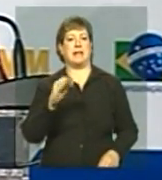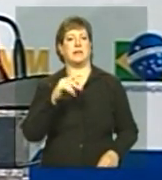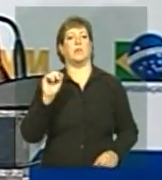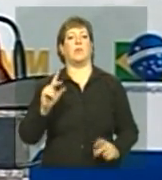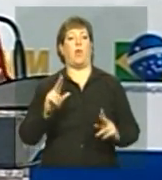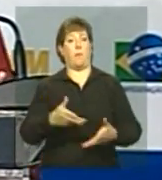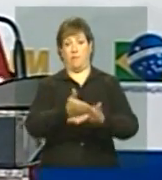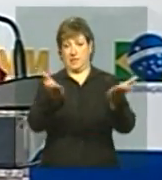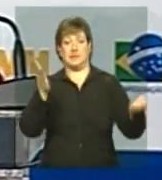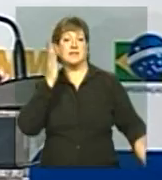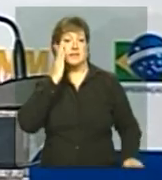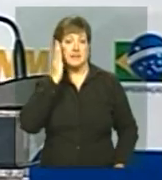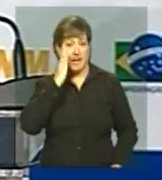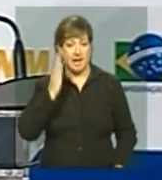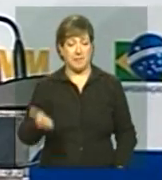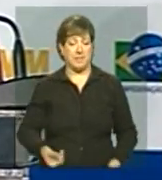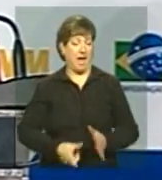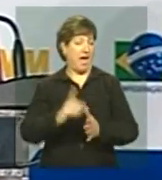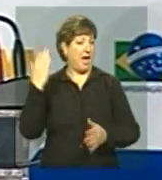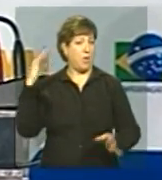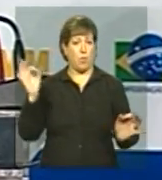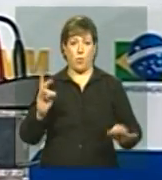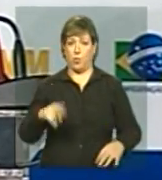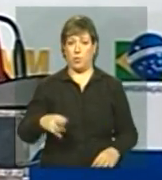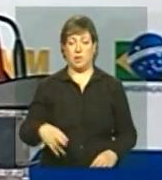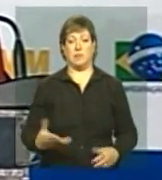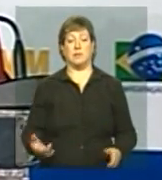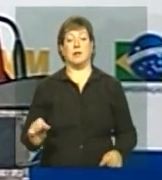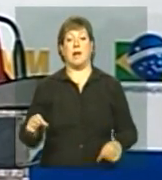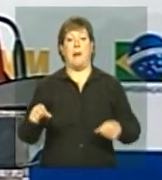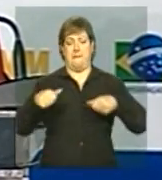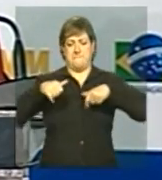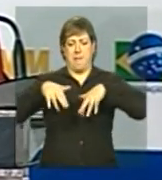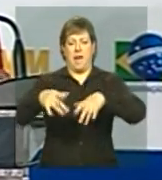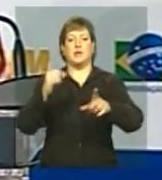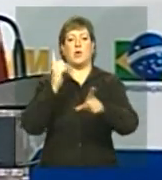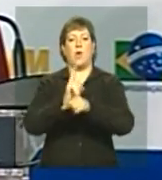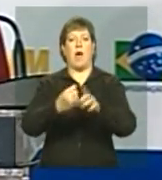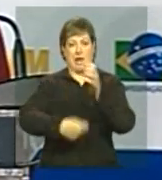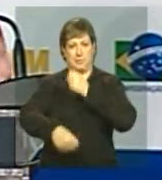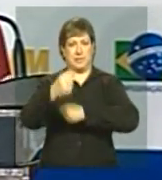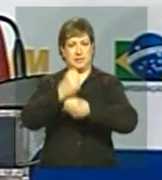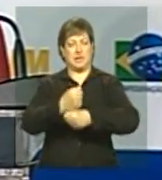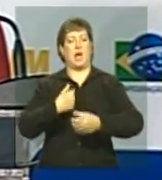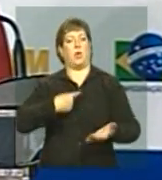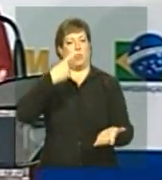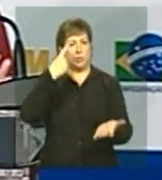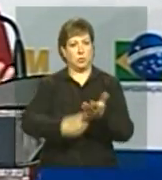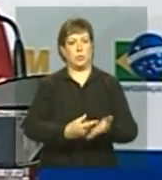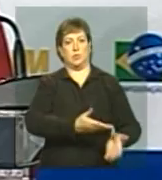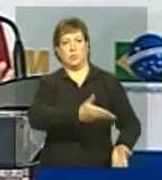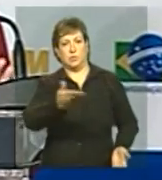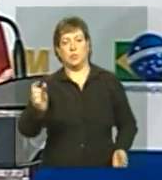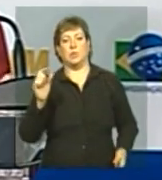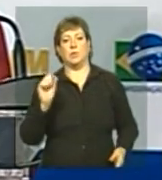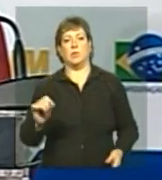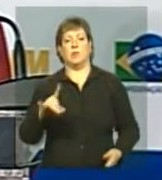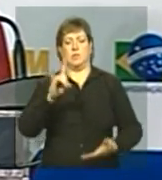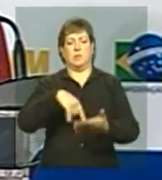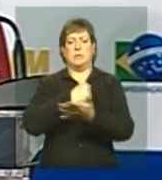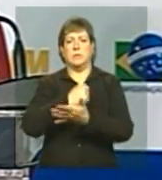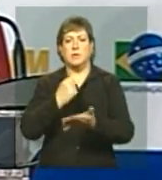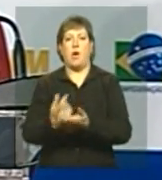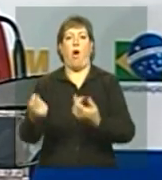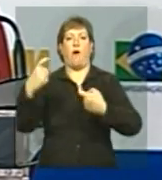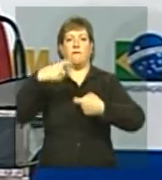sabem. Na marcha do ano passado, eu me comprometi com a desburocratização dos ritos dos convênios